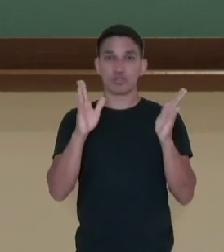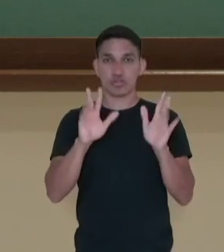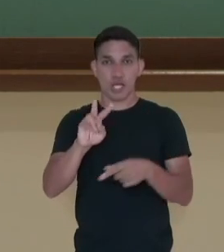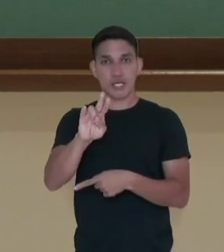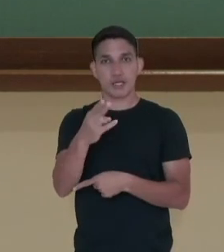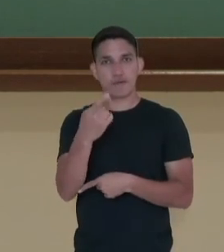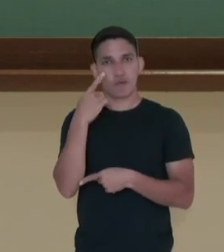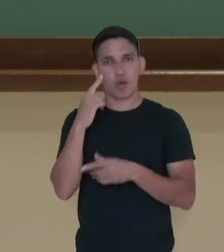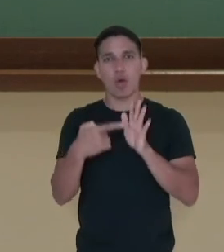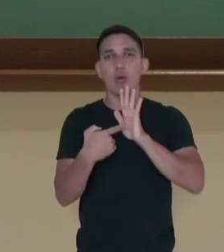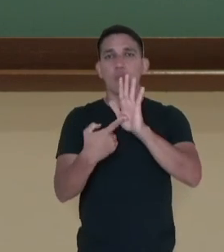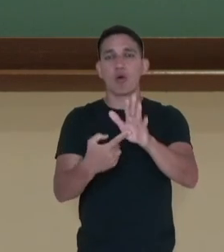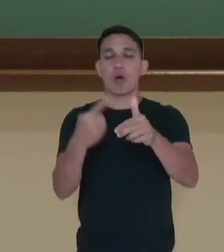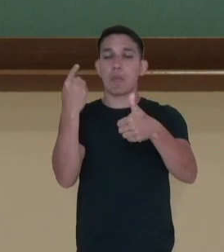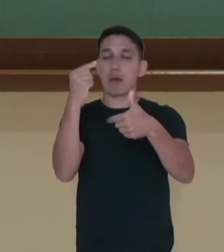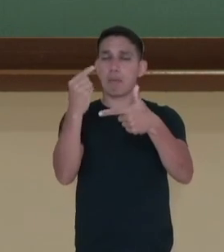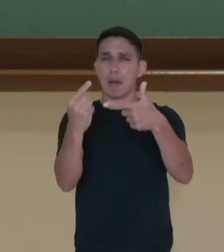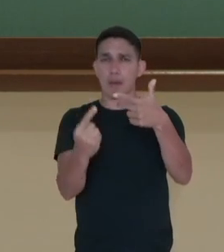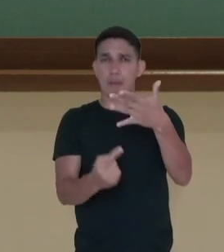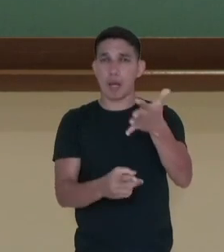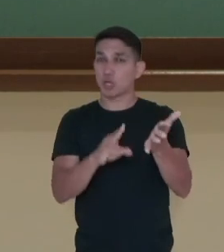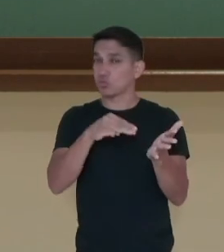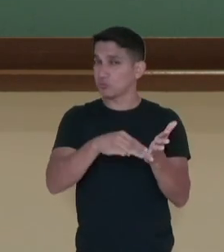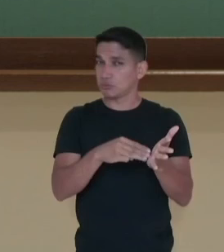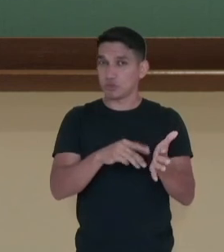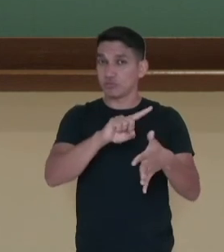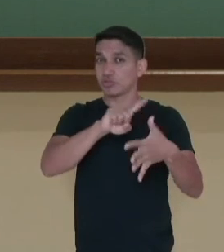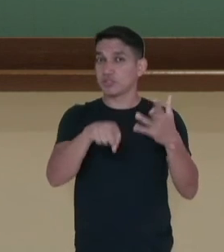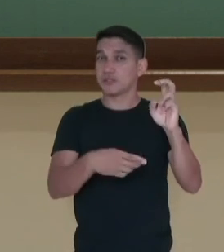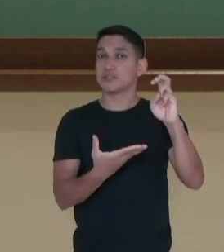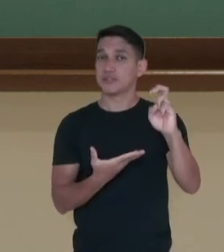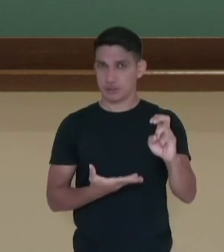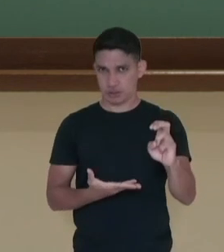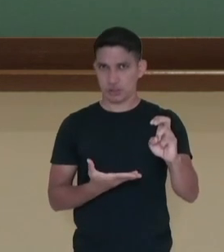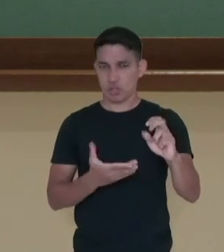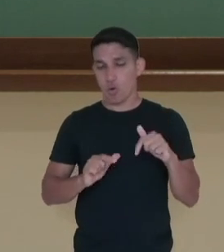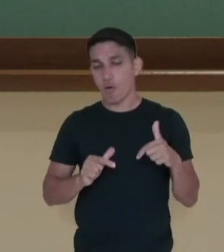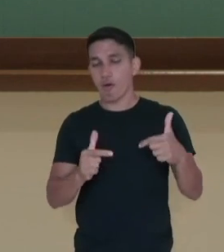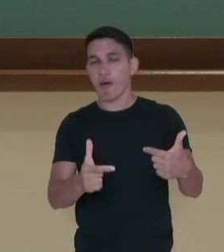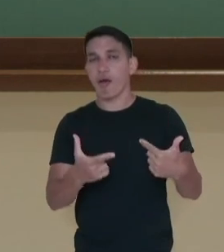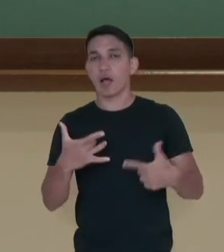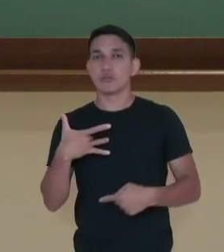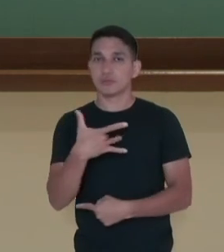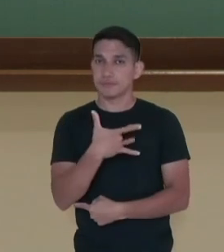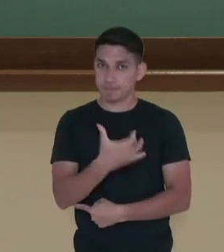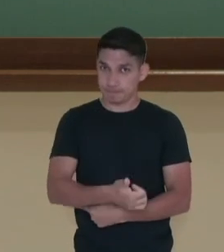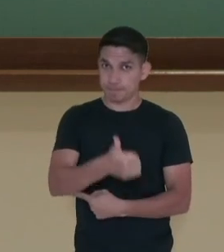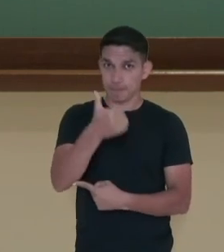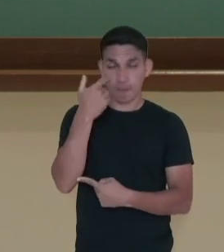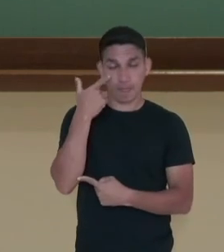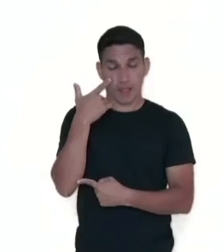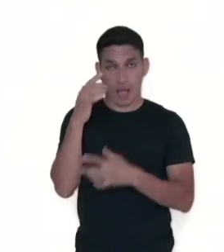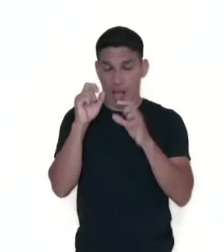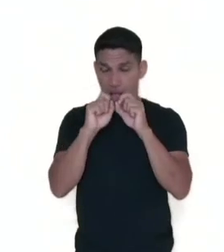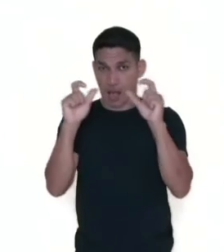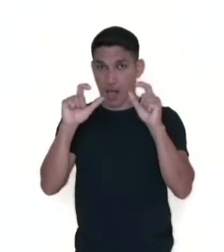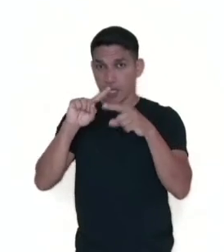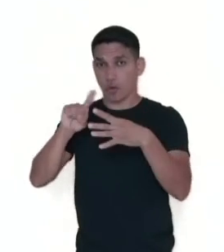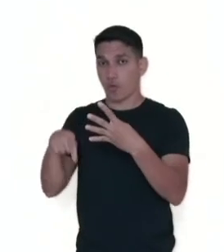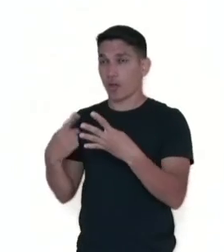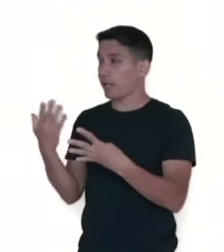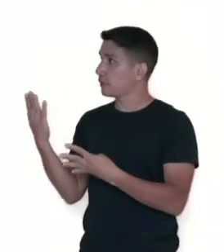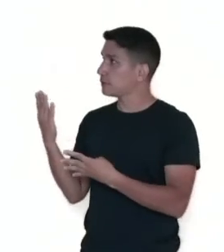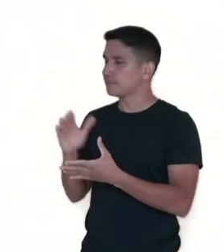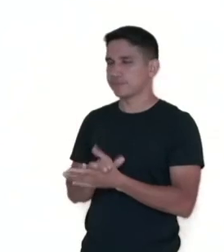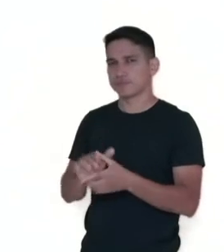mínimo 5 ações saudáveis. Então, atenção aqui, ó. Presta atenção nesses 4 aspectos. Ser criativo,